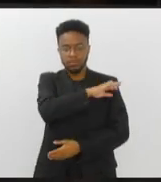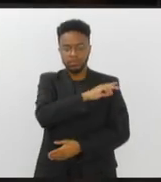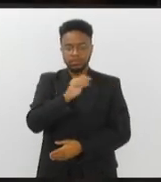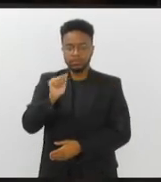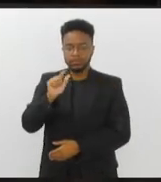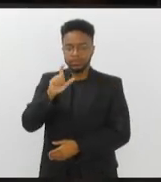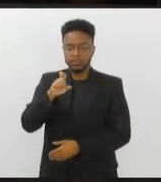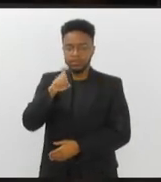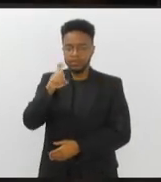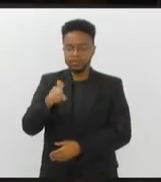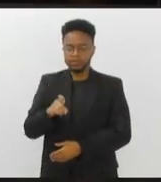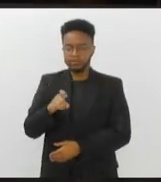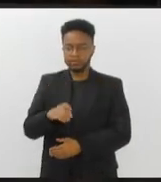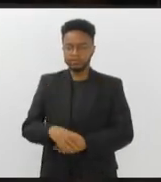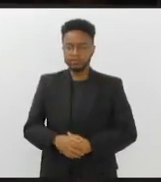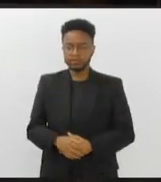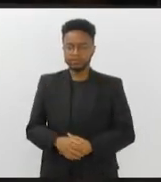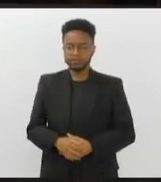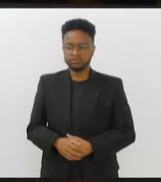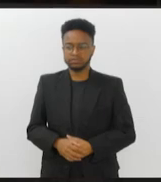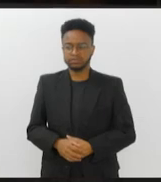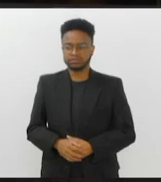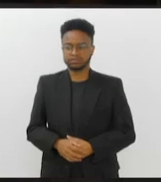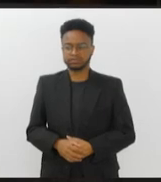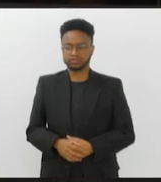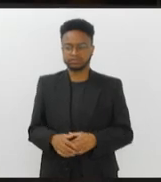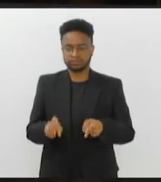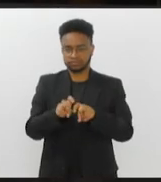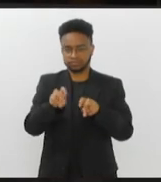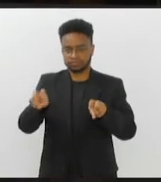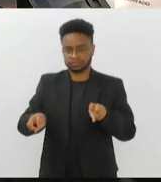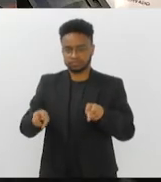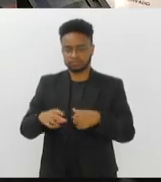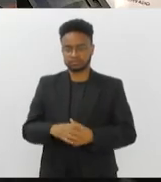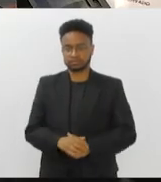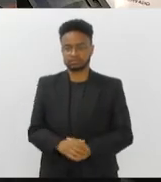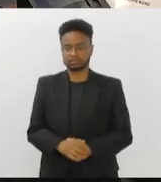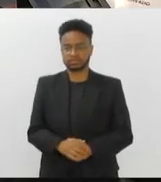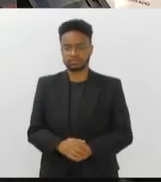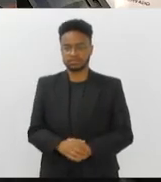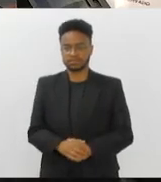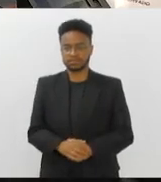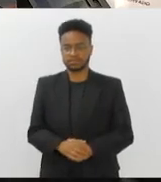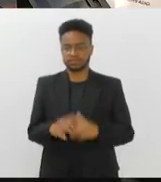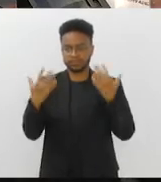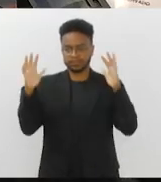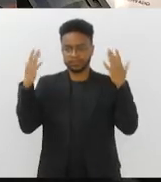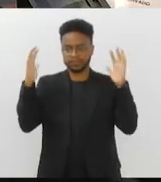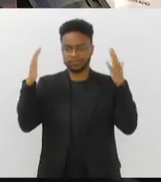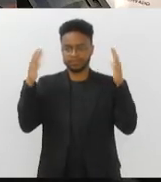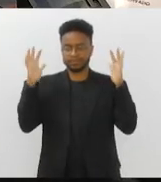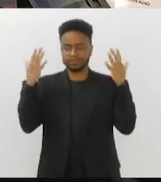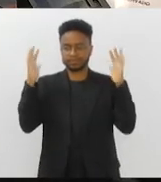Brusquet para ocupar sua cadeira. É uma honra tê-lo aqui.